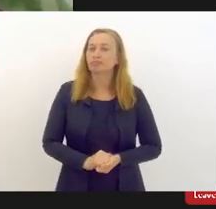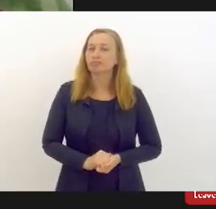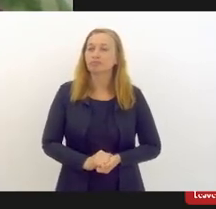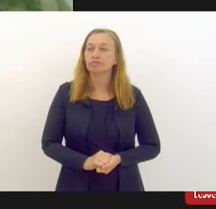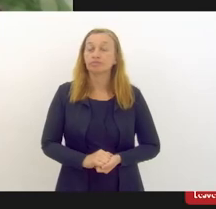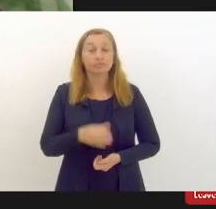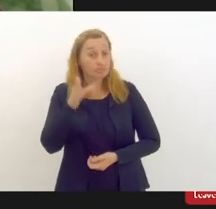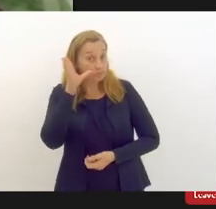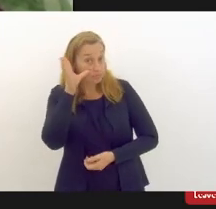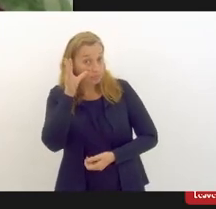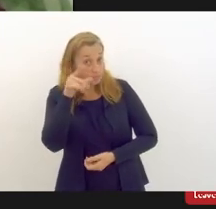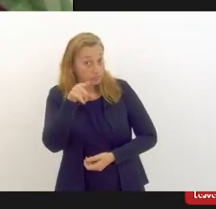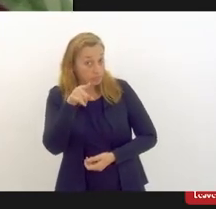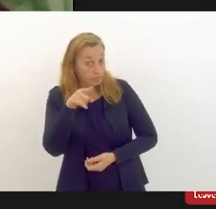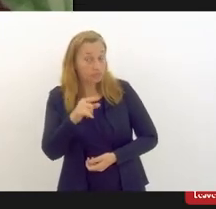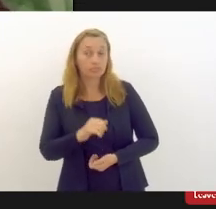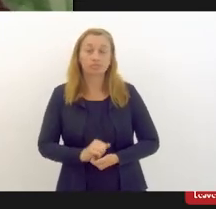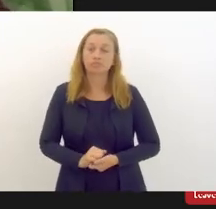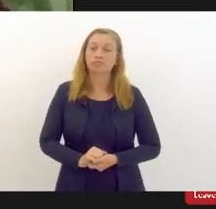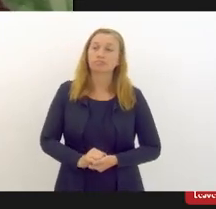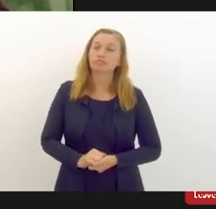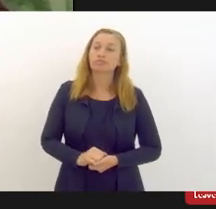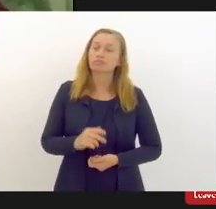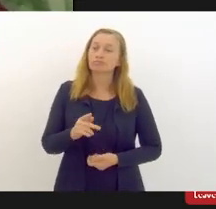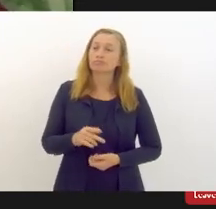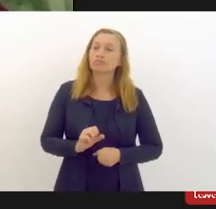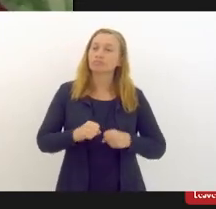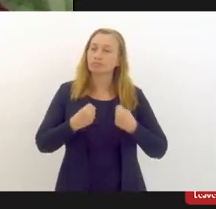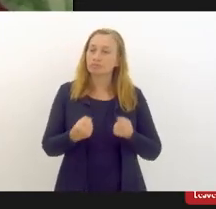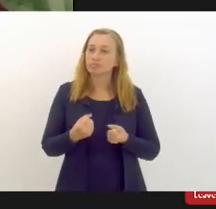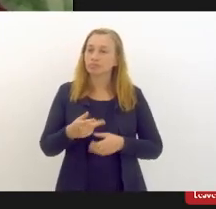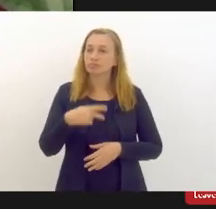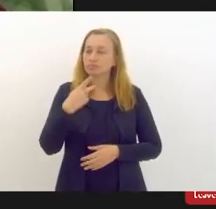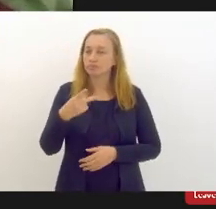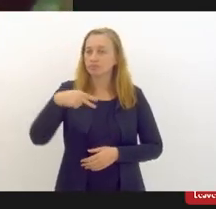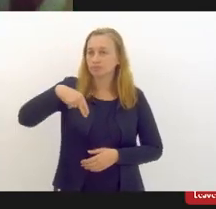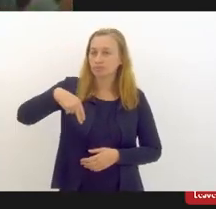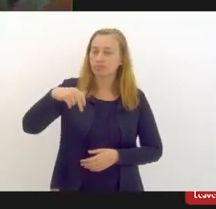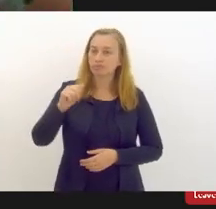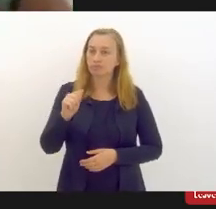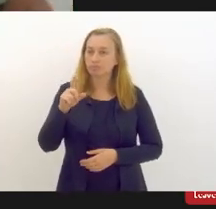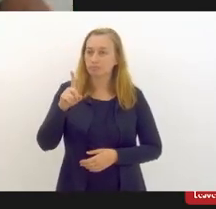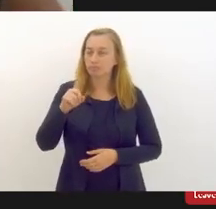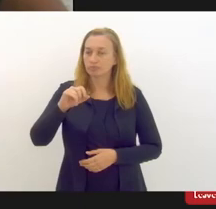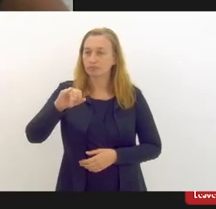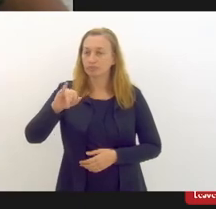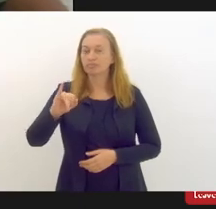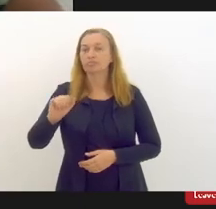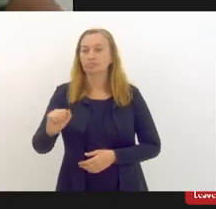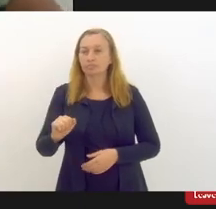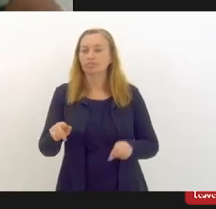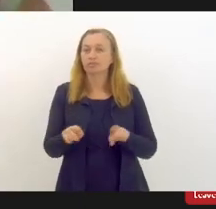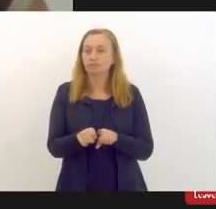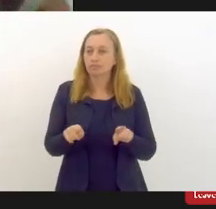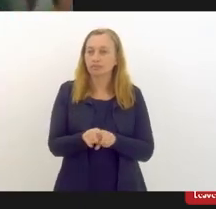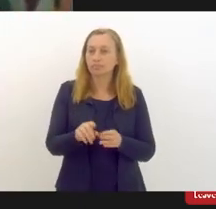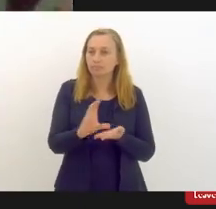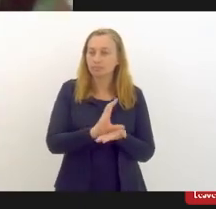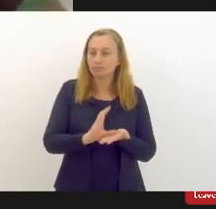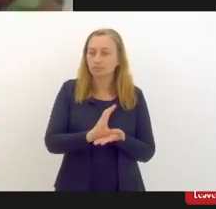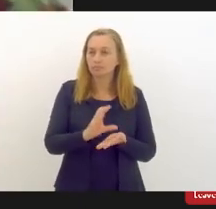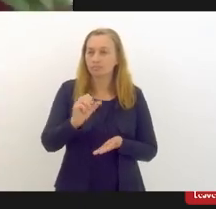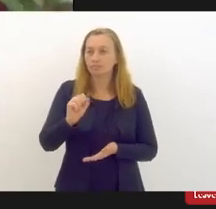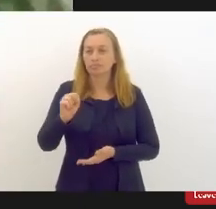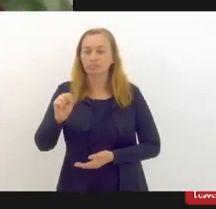Muito interessante ver. E vou reforçar a fala da Nádia, que também é conselheira do CAE.